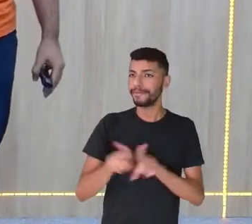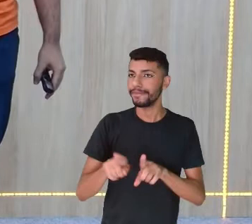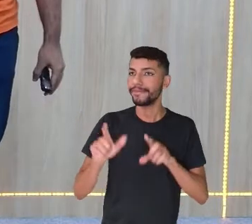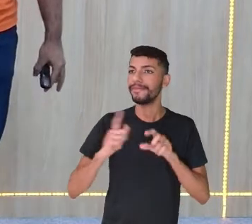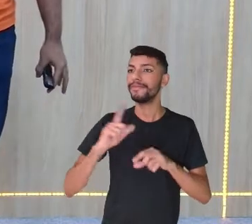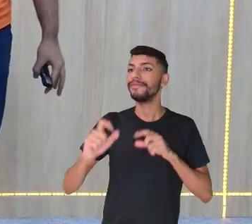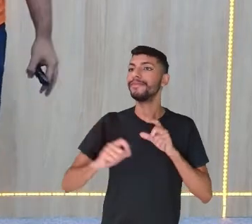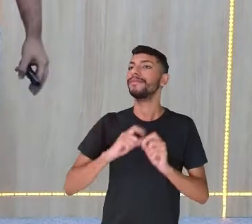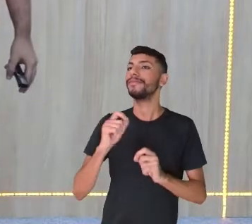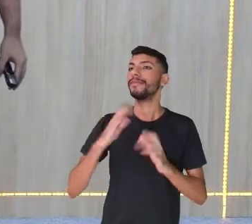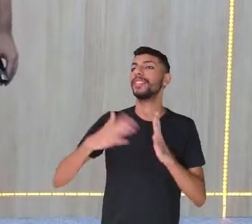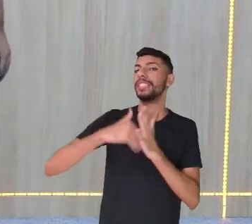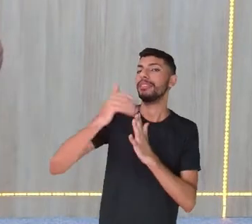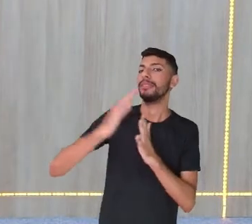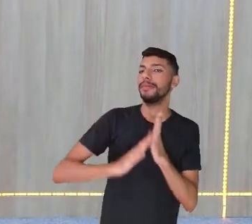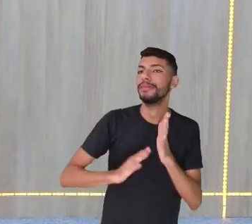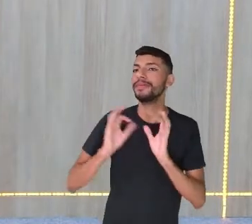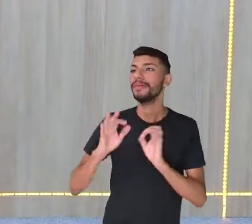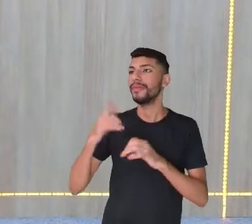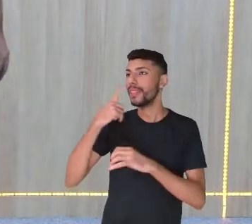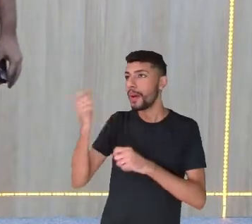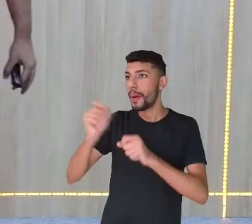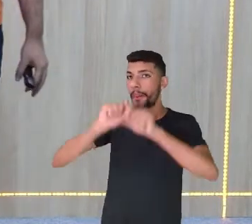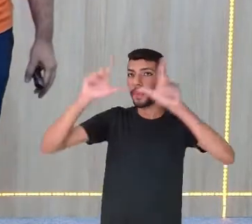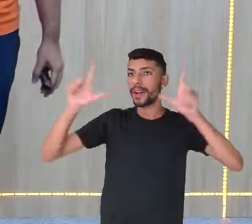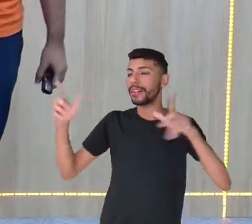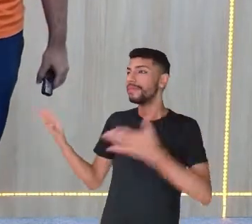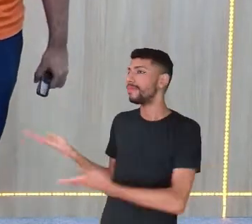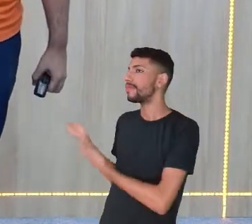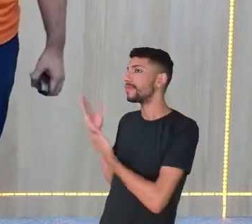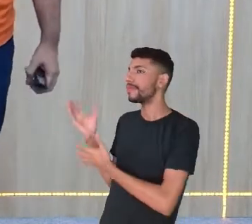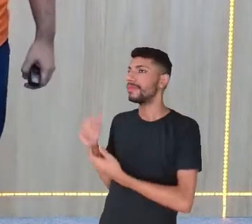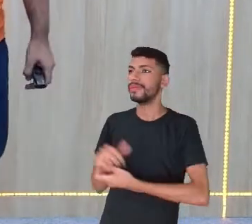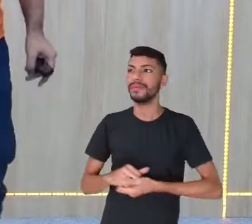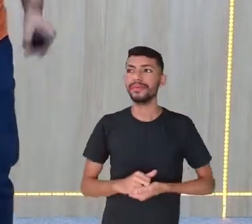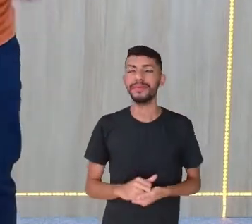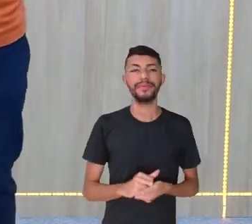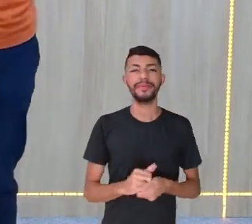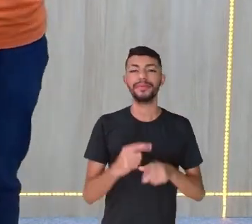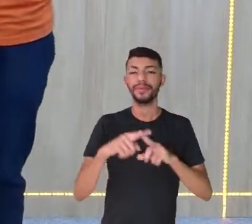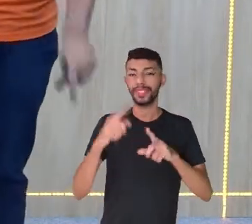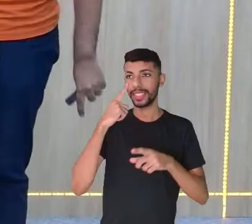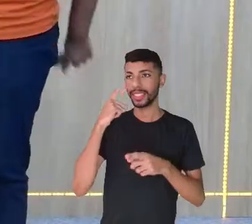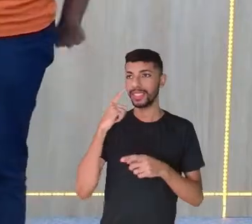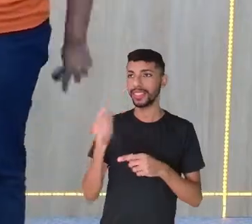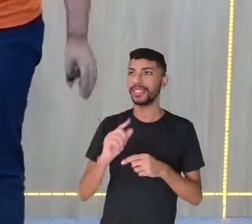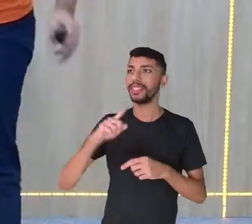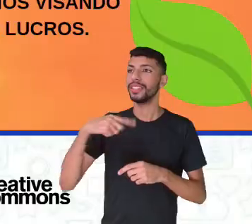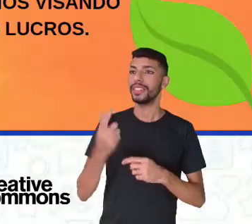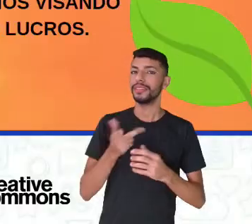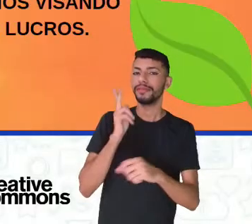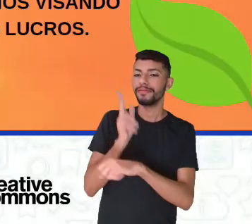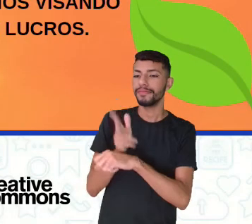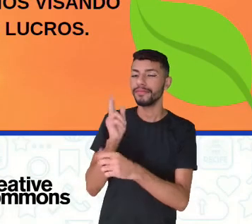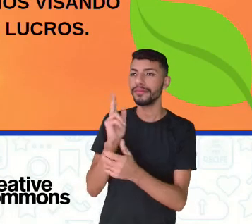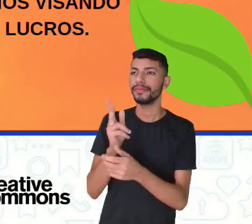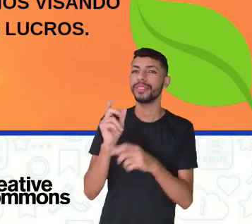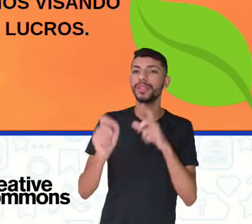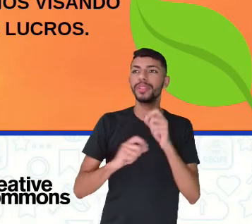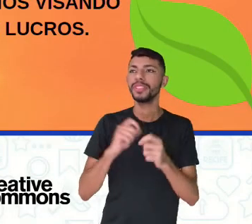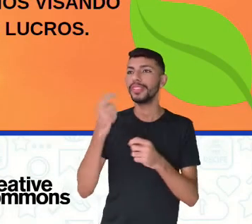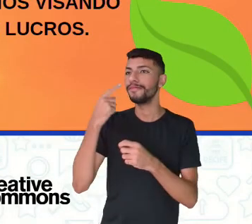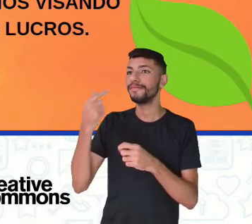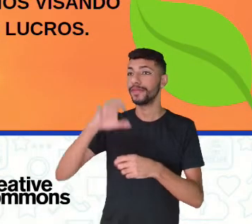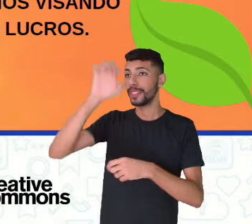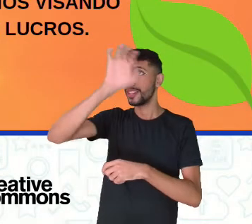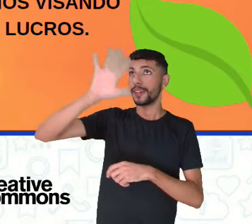esse pigmento, né? Olha só o destaque na tela, Billy Paul. Acho que ele vai jogar na tela, mas enquanto isso a gente vai acompanhando aqui, ó, os europeus, ó, também